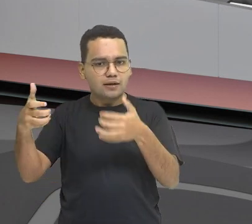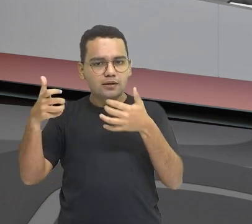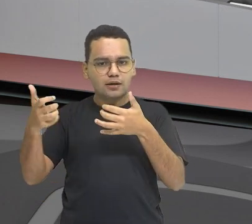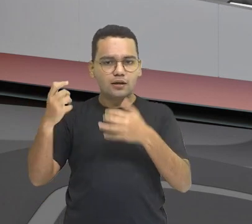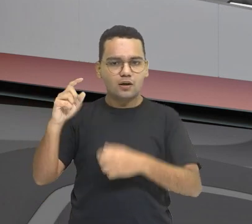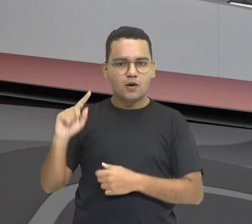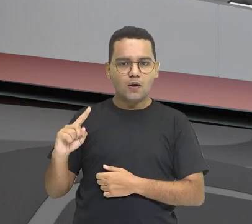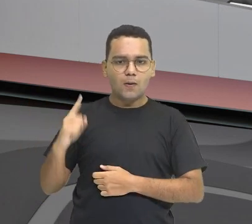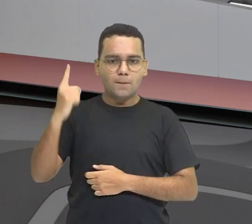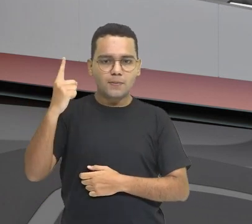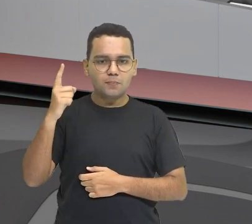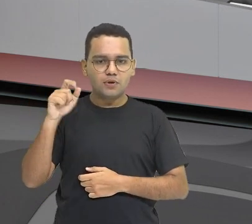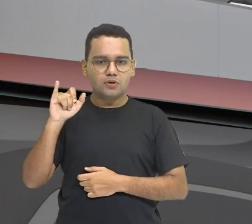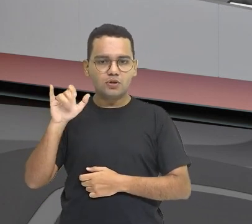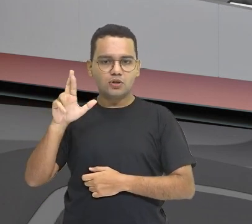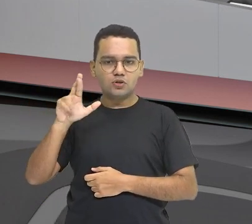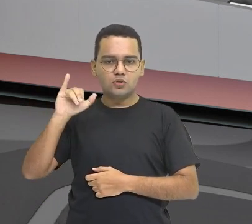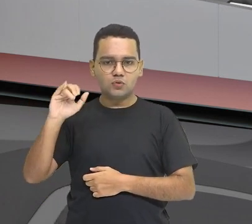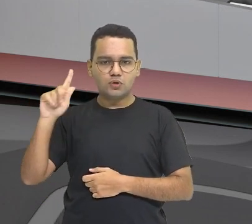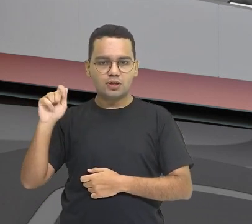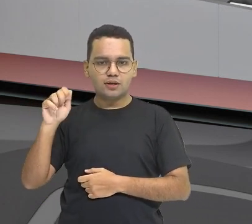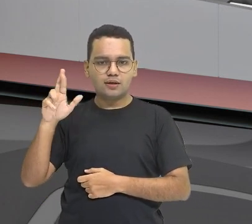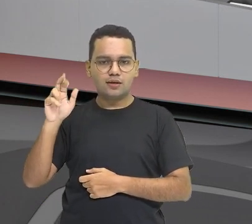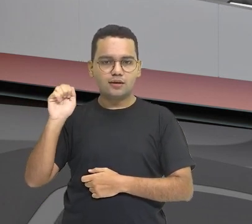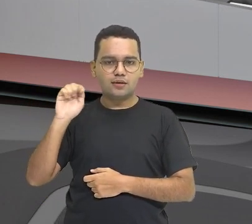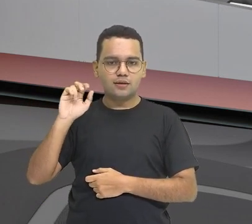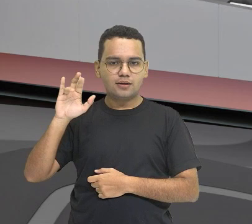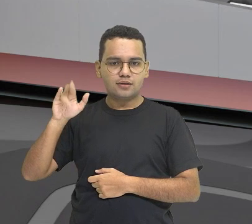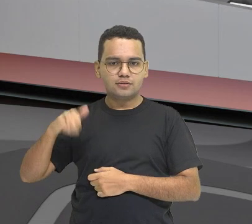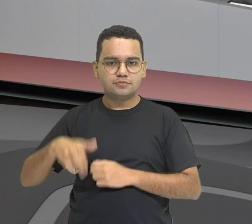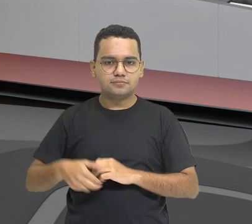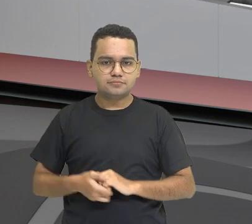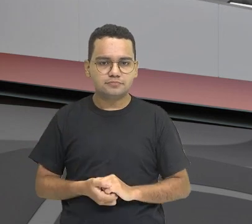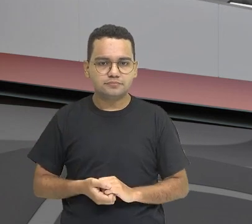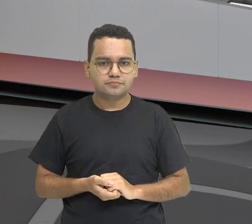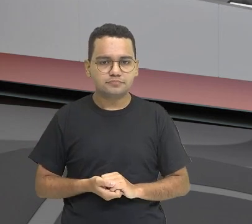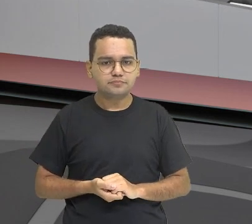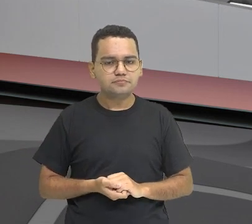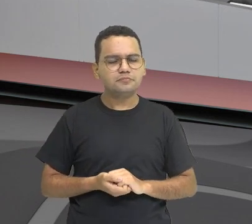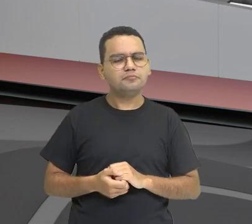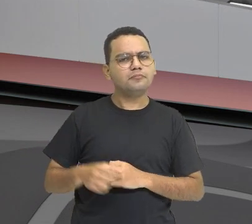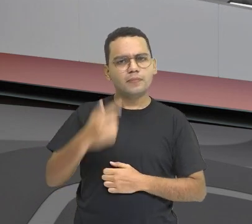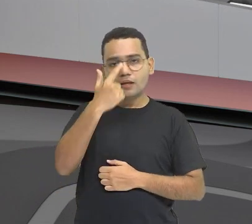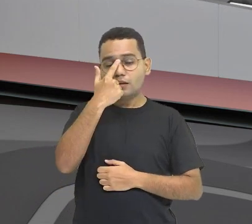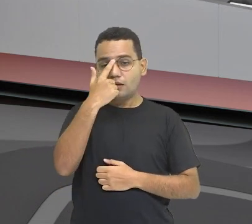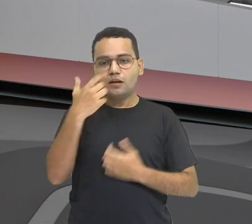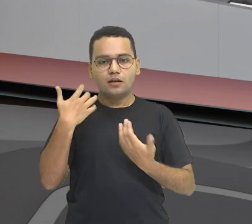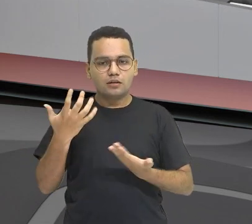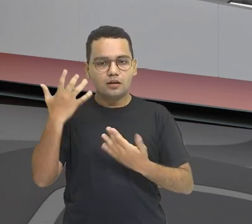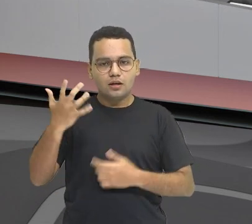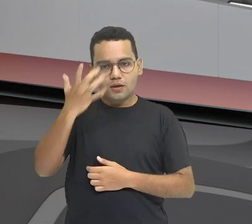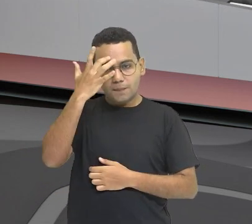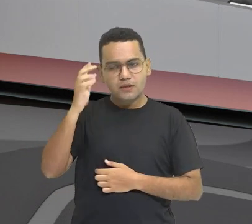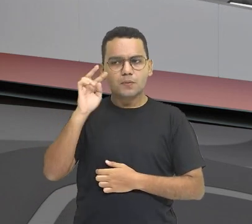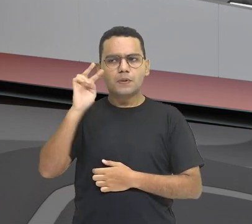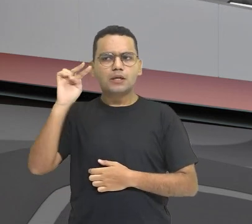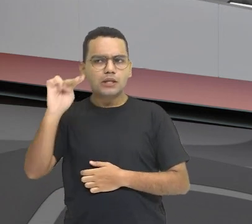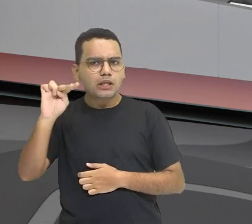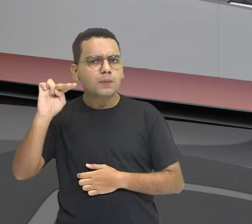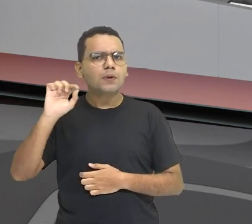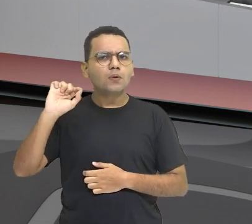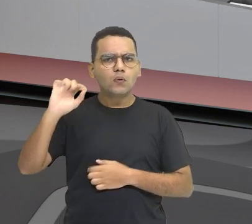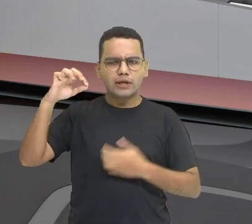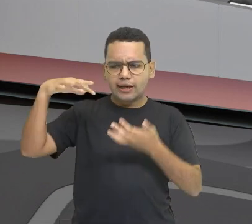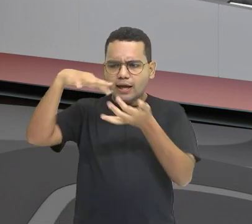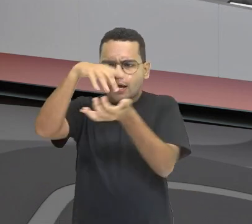homem na órbita da Terra, Yuri Gagarin, tá bom? E ele, quando viu a Terra, disse que a Terra era azul. Legal,